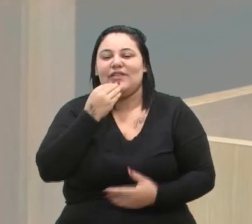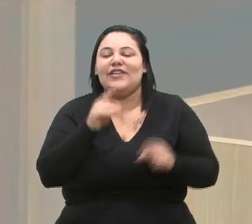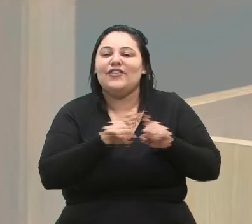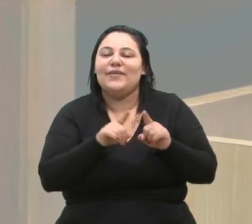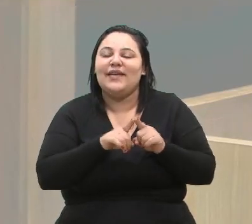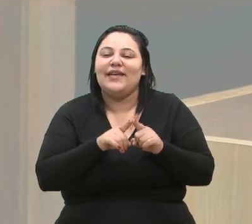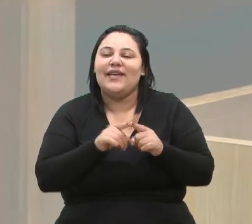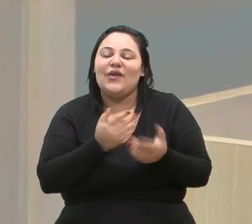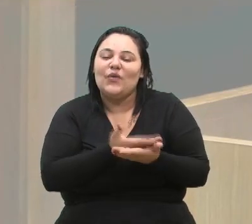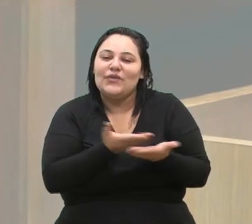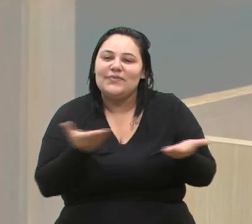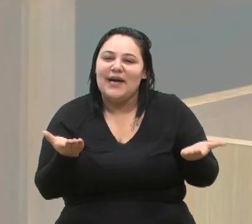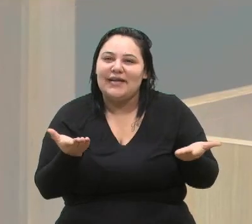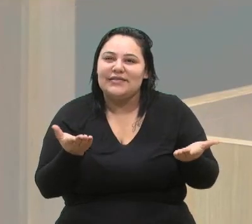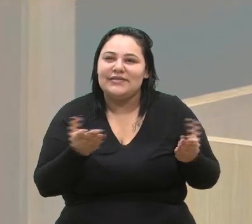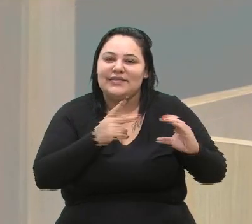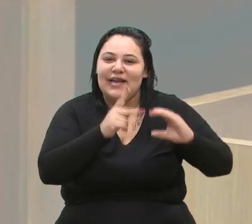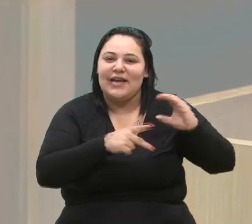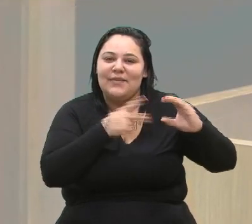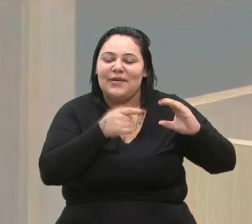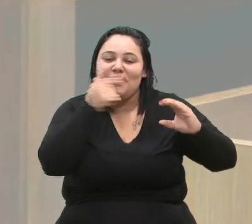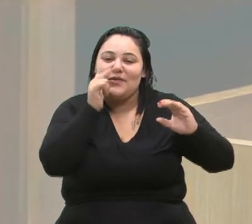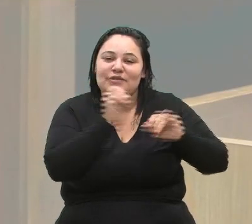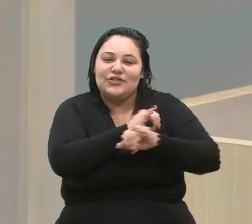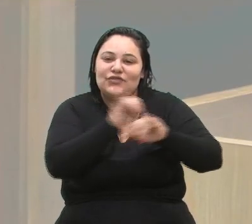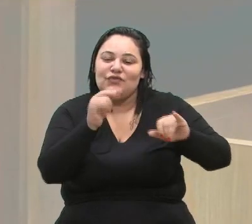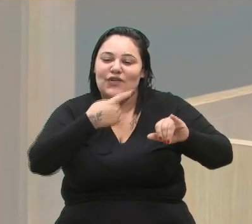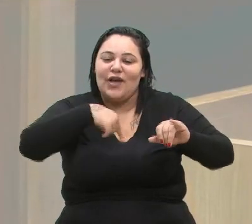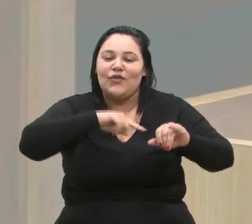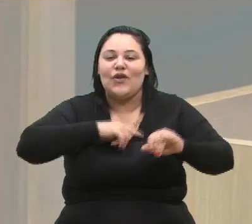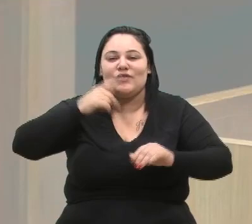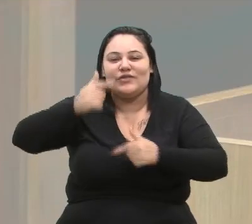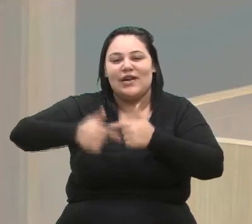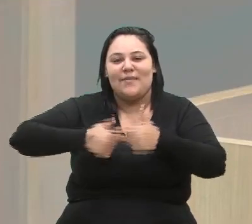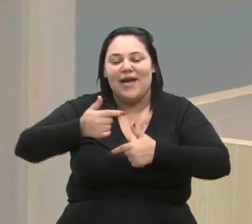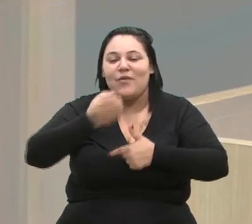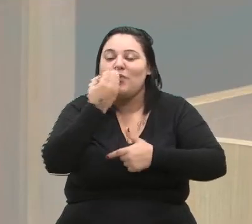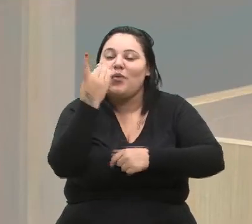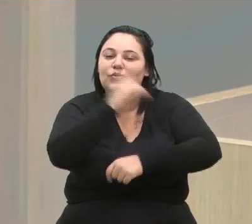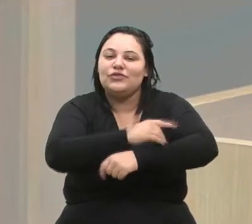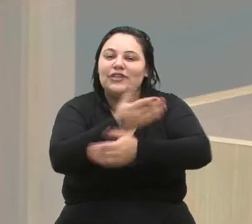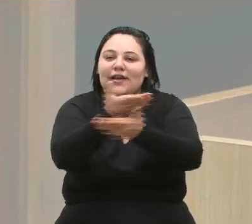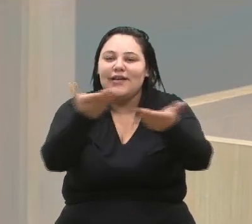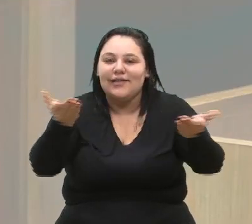e o espaço aqui para divulgar o nosso trabalho do GTC. Tenham um bom dia.